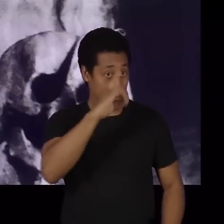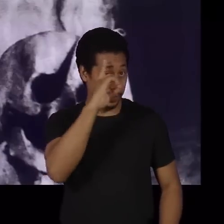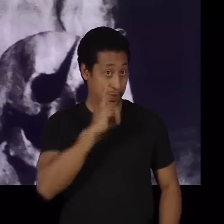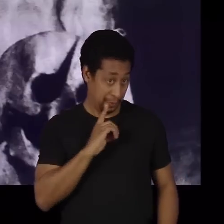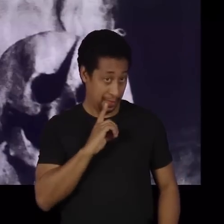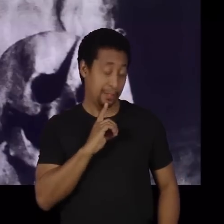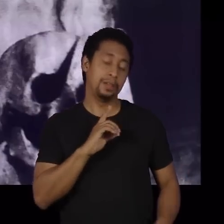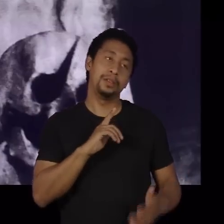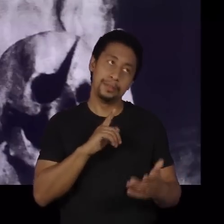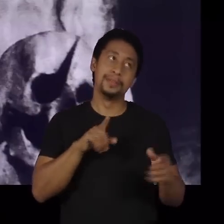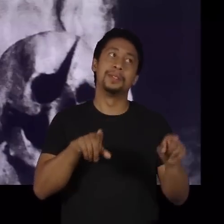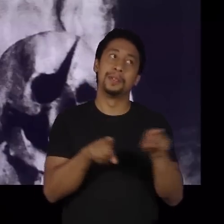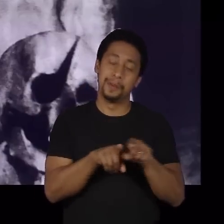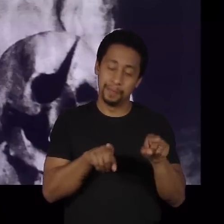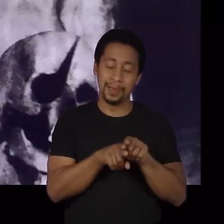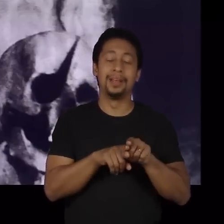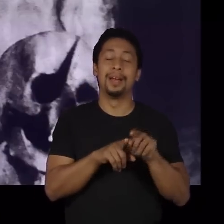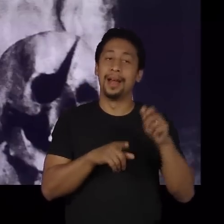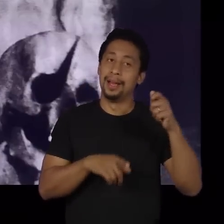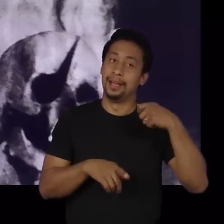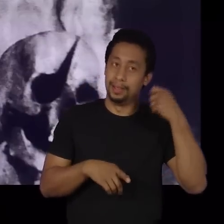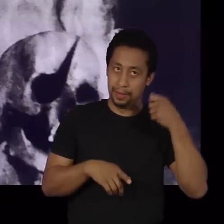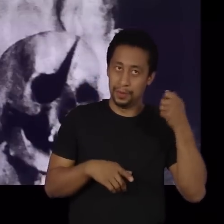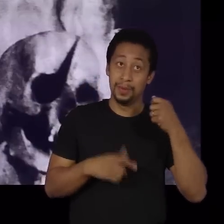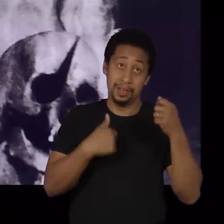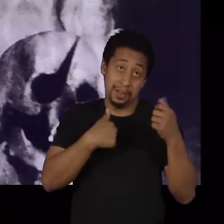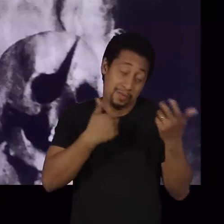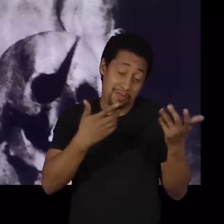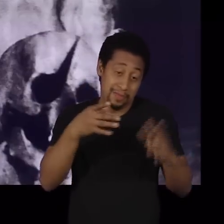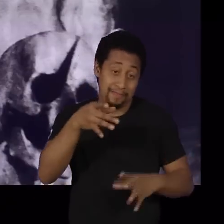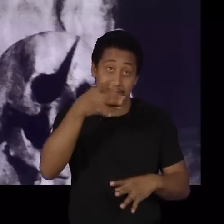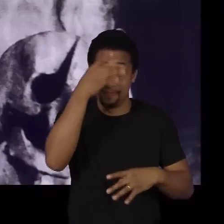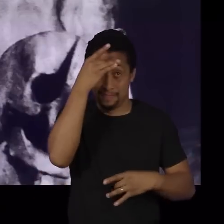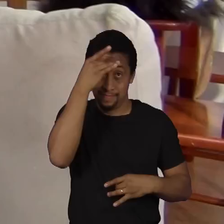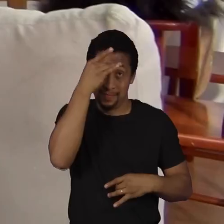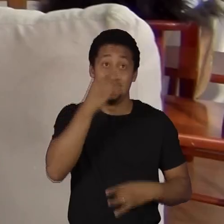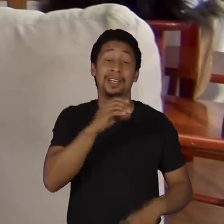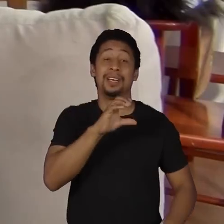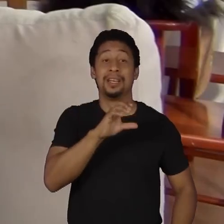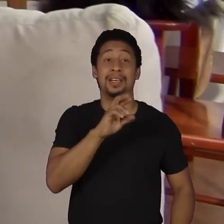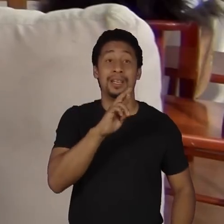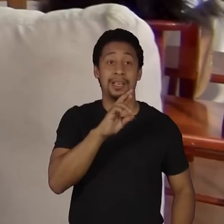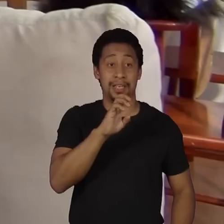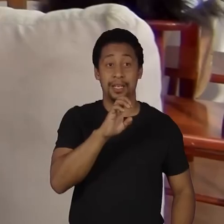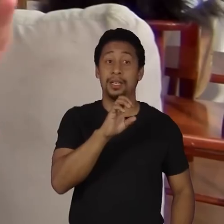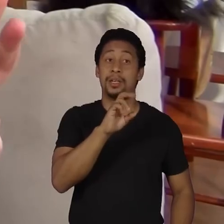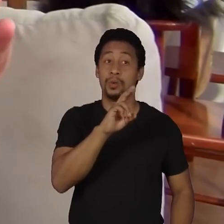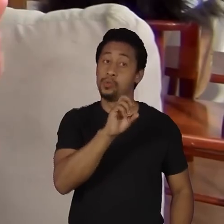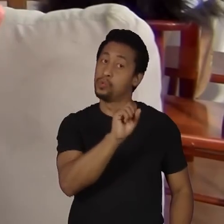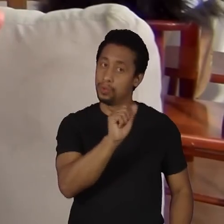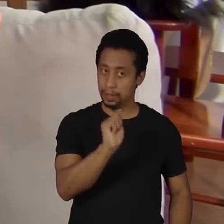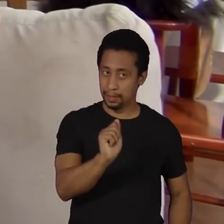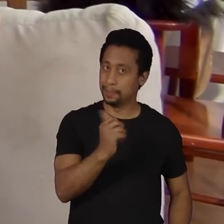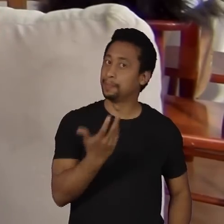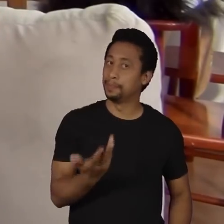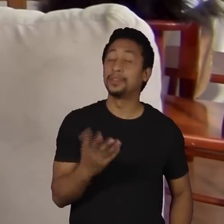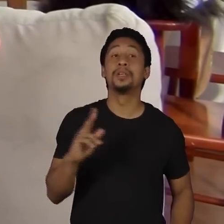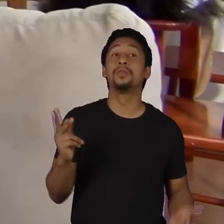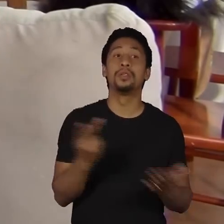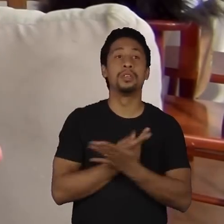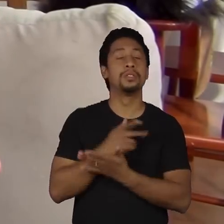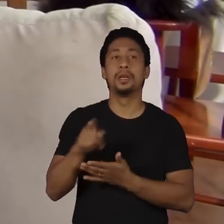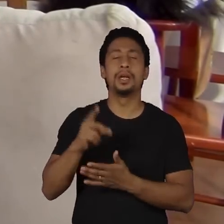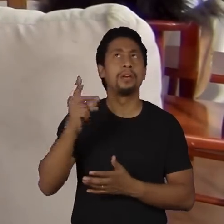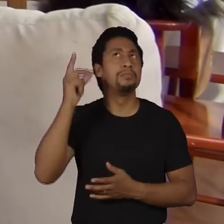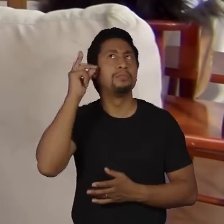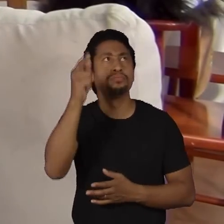também, porque eu fazia a Creusa, né? E ela era tudo muito assim, ela tinha uma ideia agora nesse momento, ela falava,